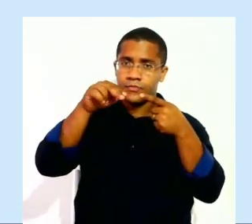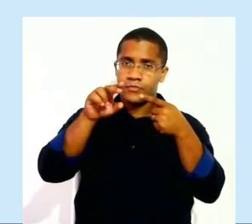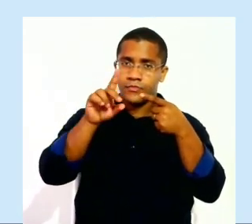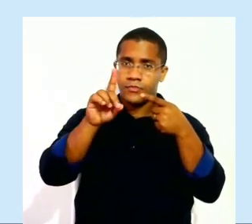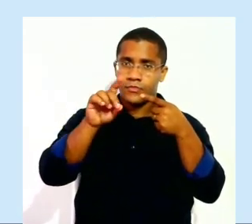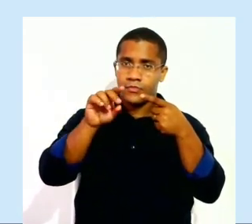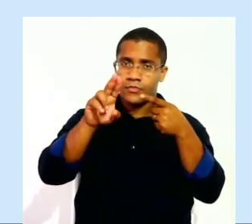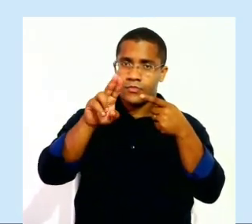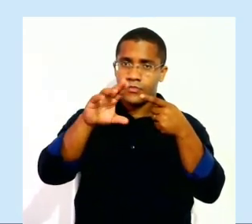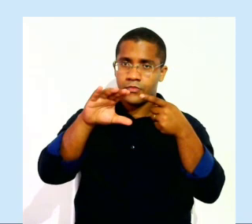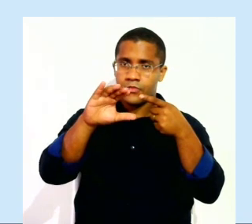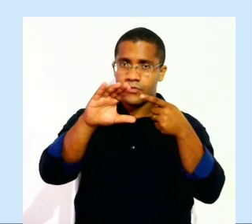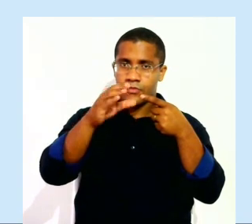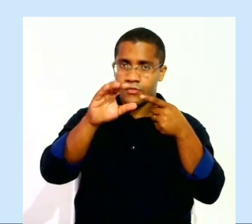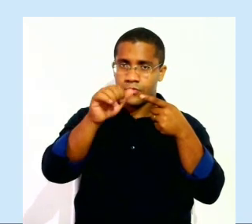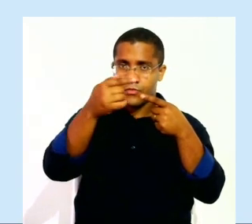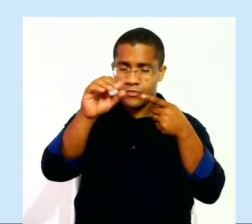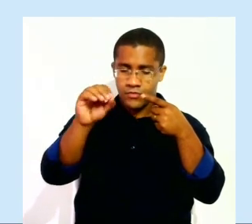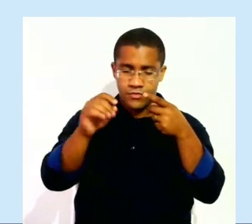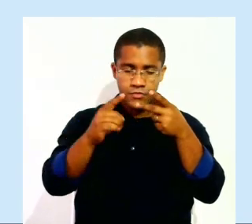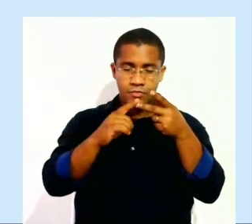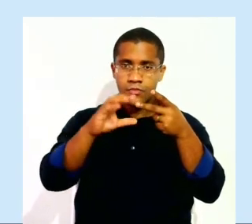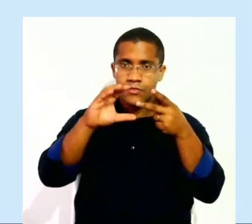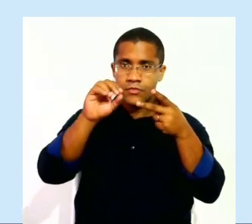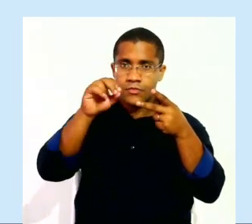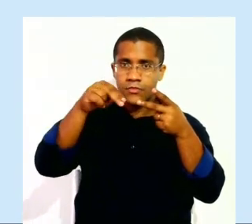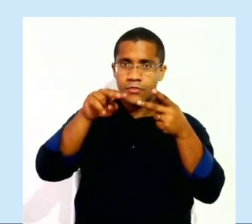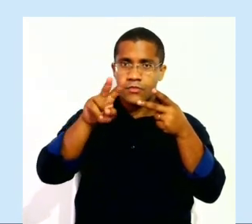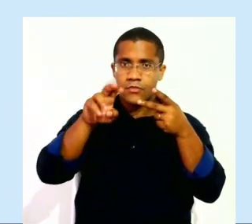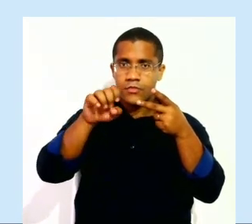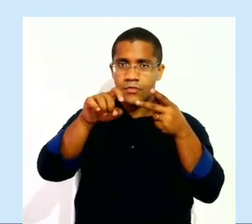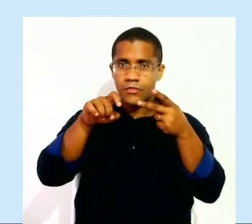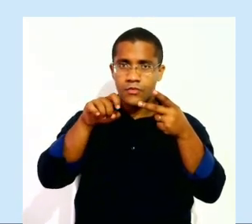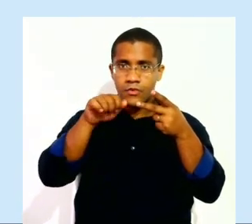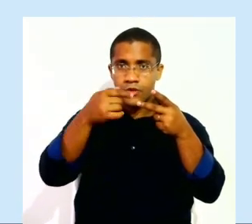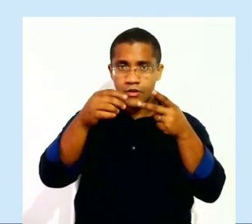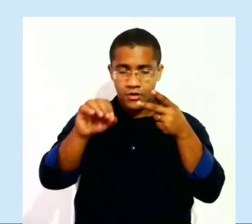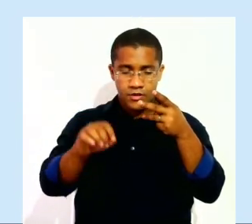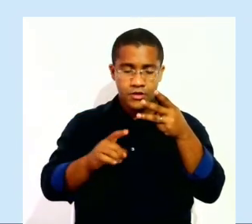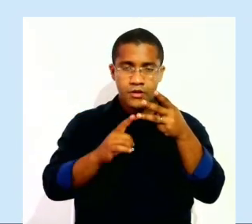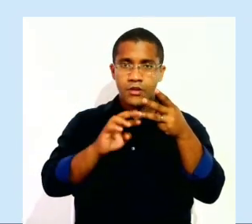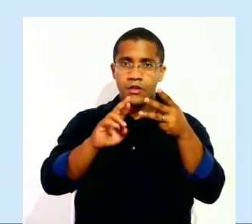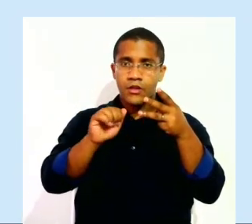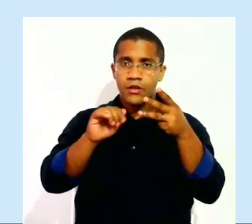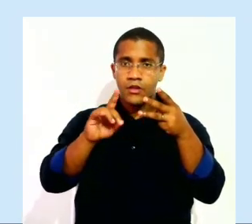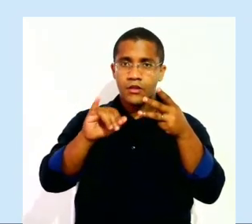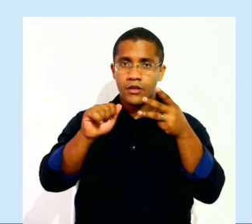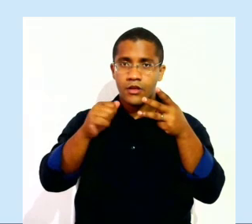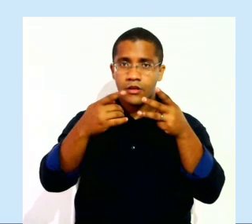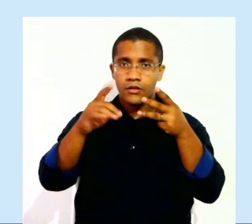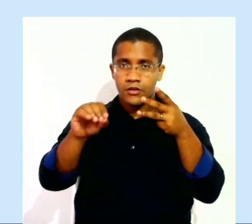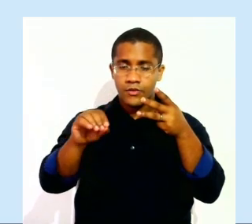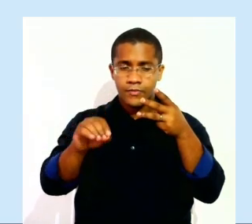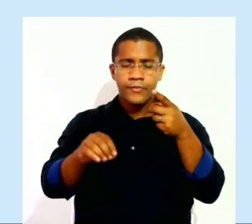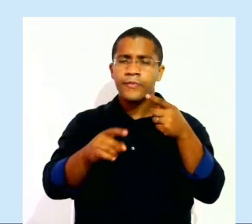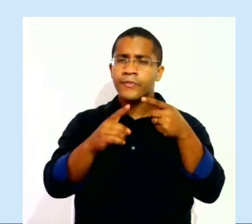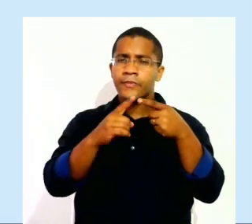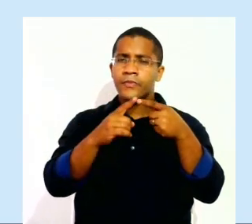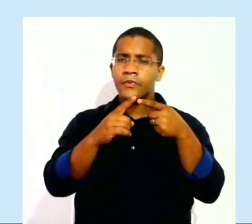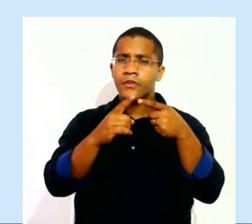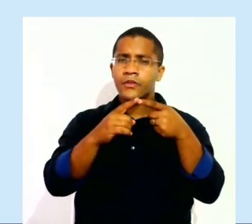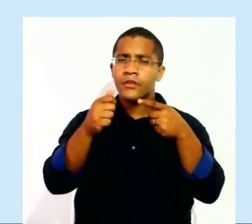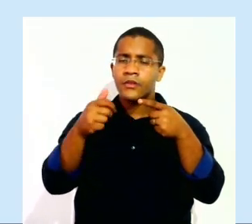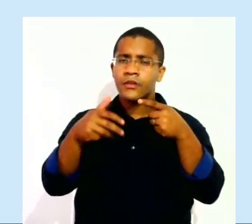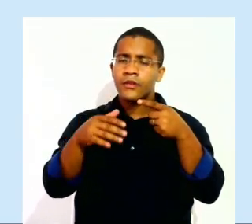condução, convecção e irradiação. Quando se fala de condução térmica, você já deve ter notado